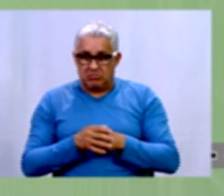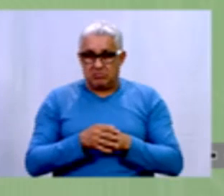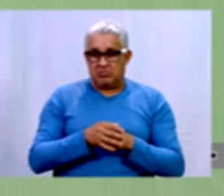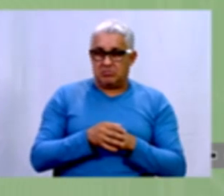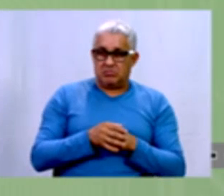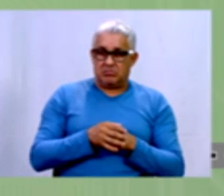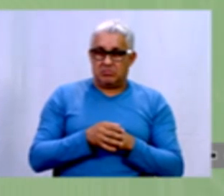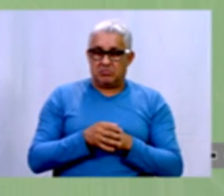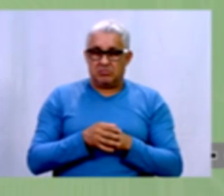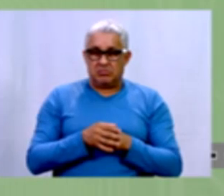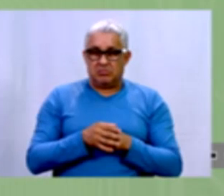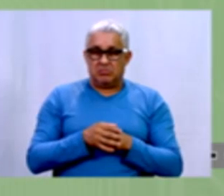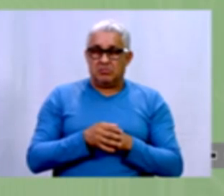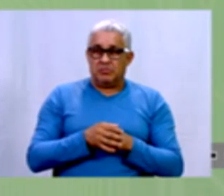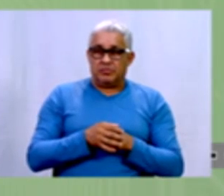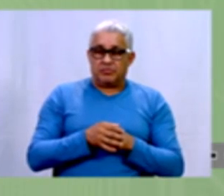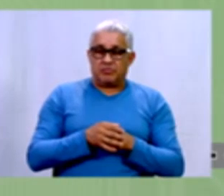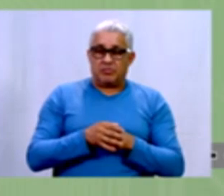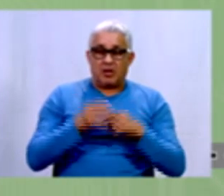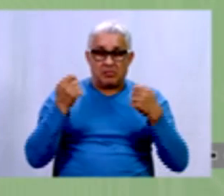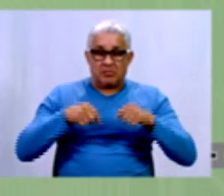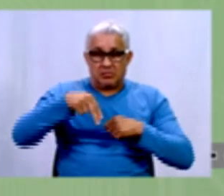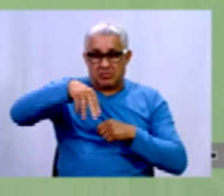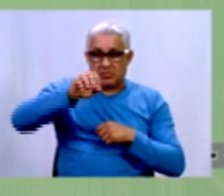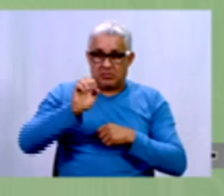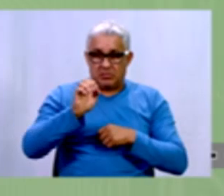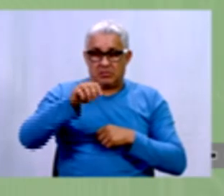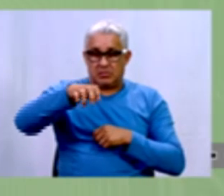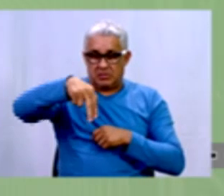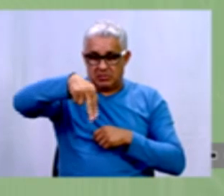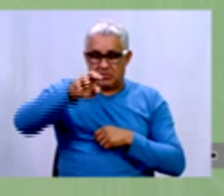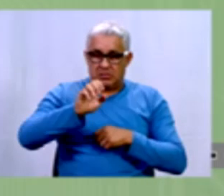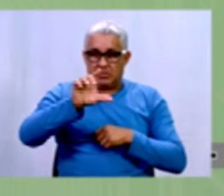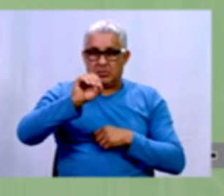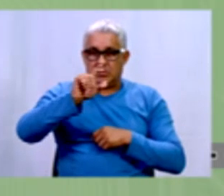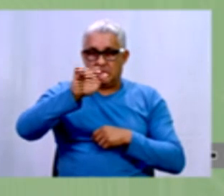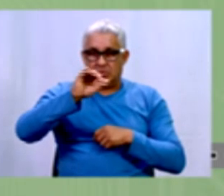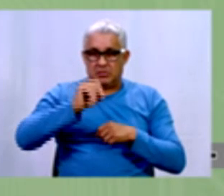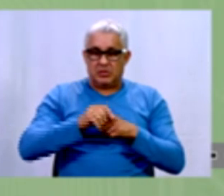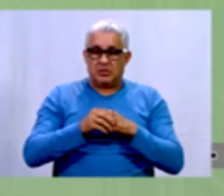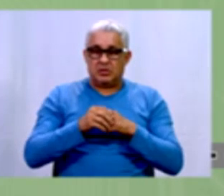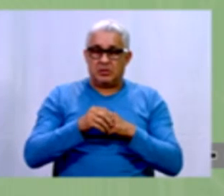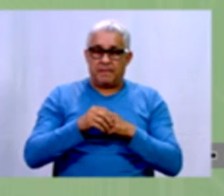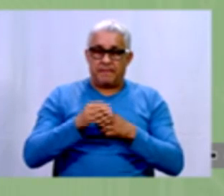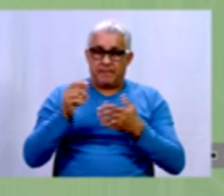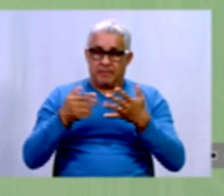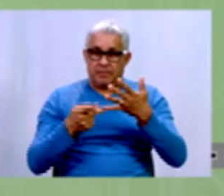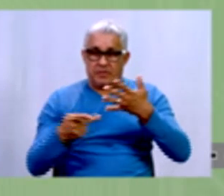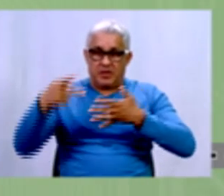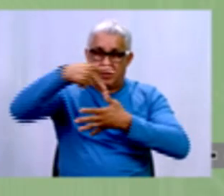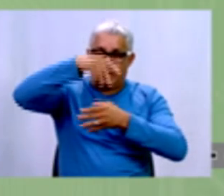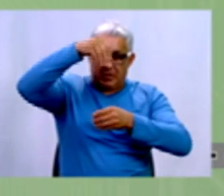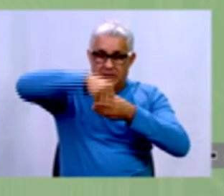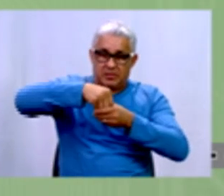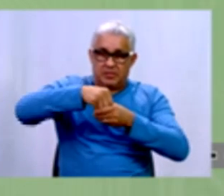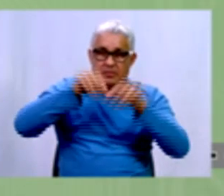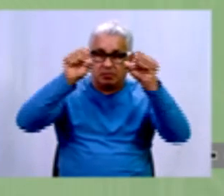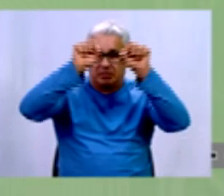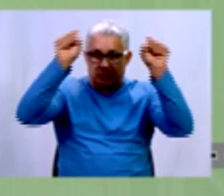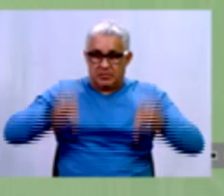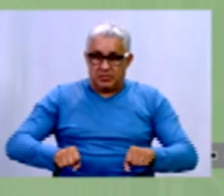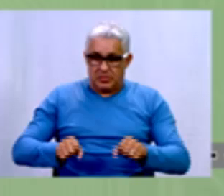As necessidades do negócio é que determinam as prioridades do desenvolvimento no sistema. As equipes